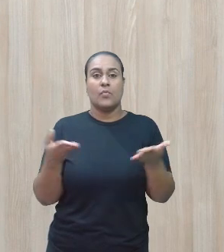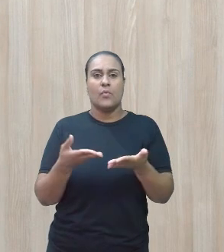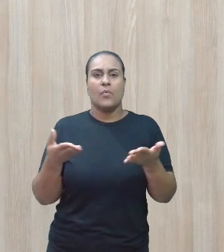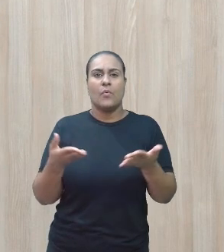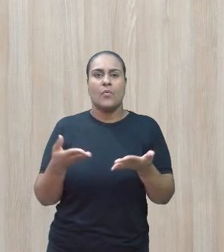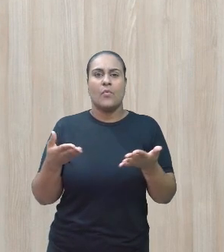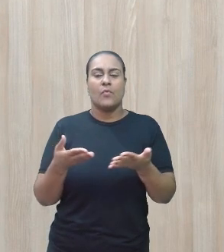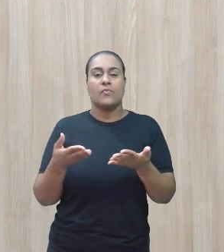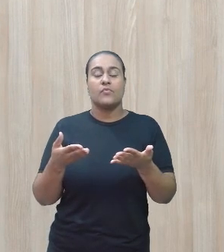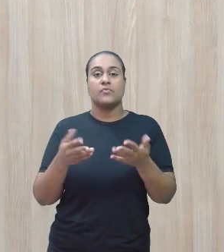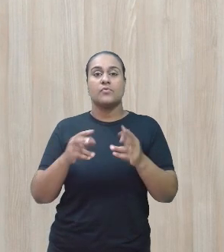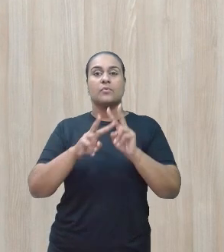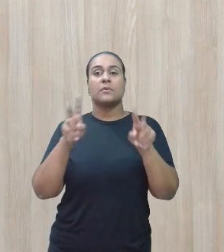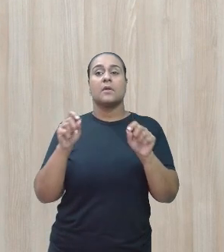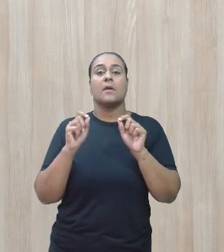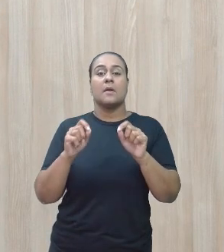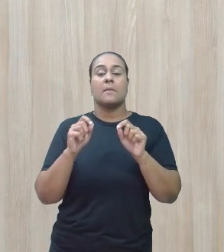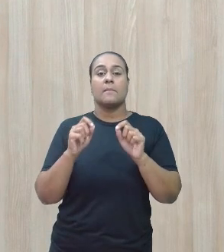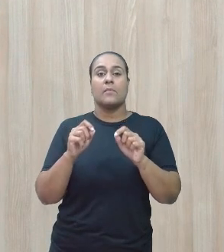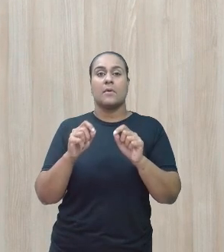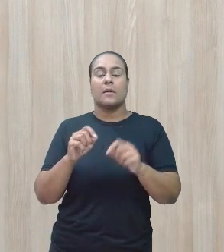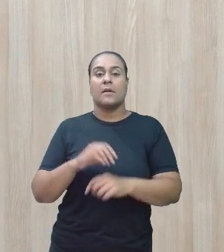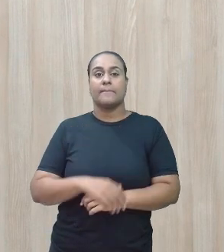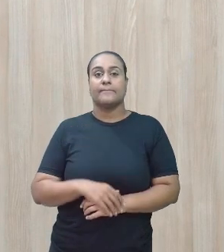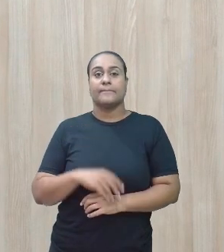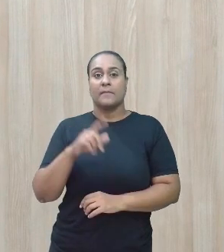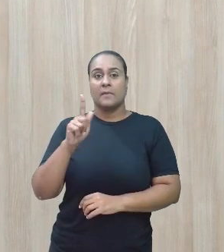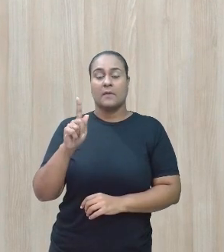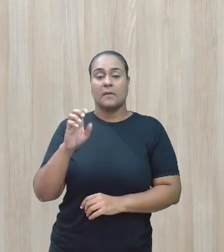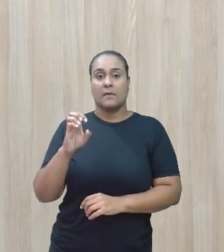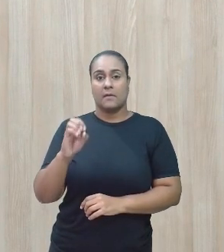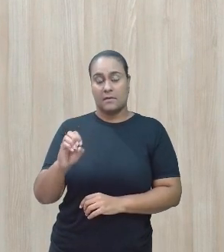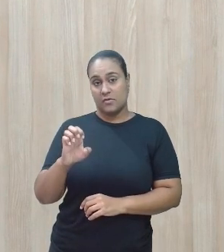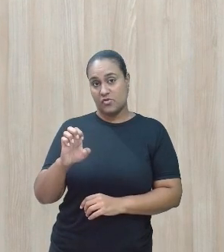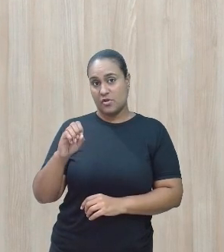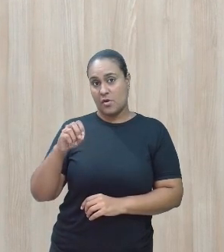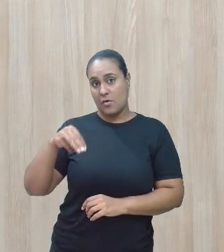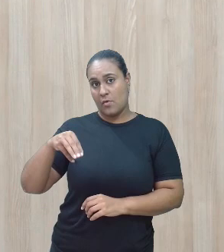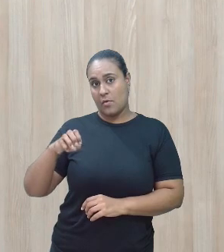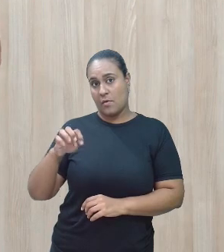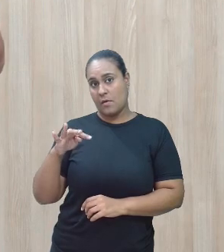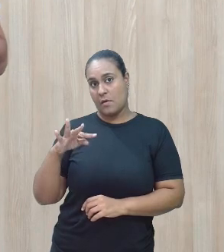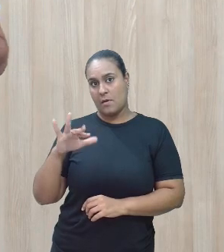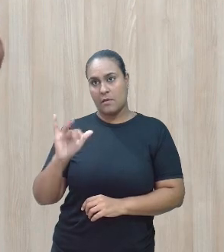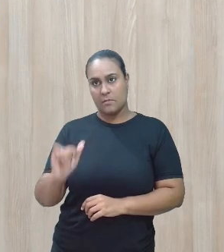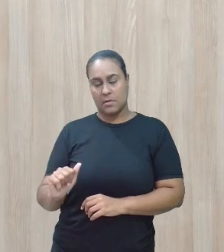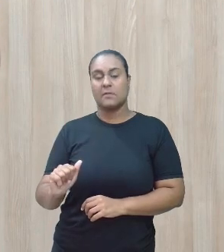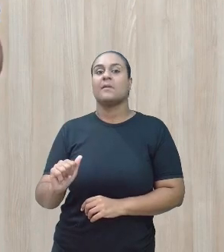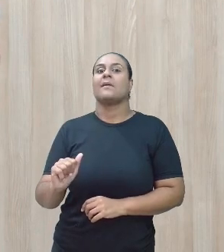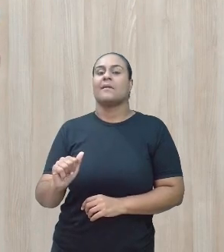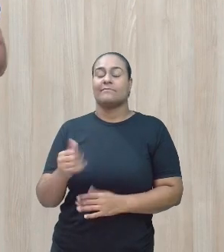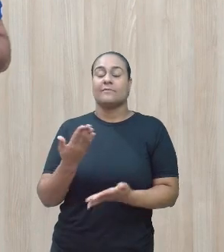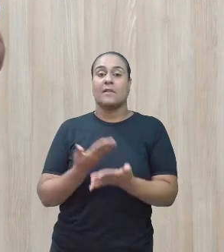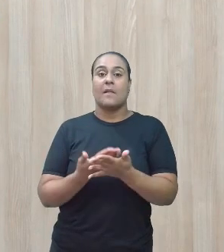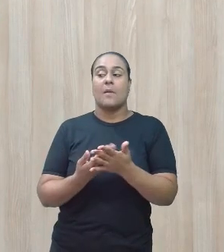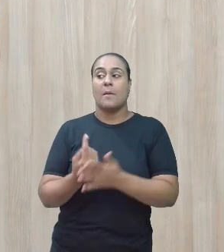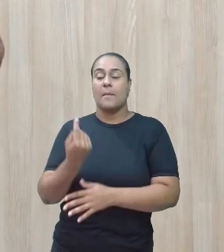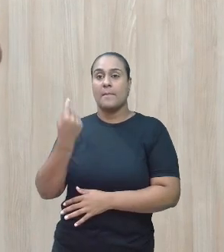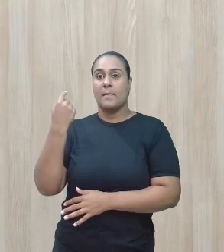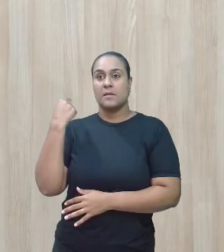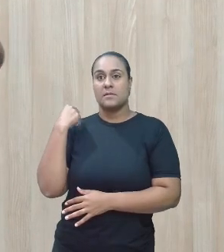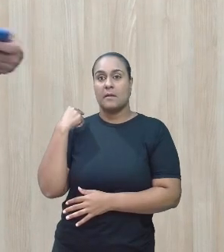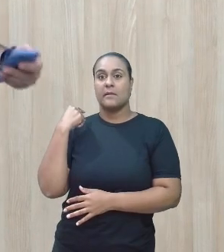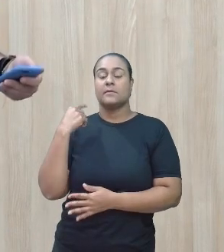de geometria, que a gente vai ter, observando a ideia, como eu coloquei ali na aula passada, porque quando a